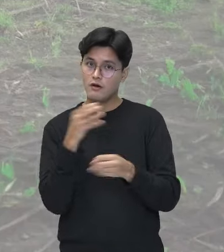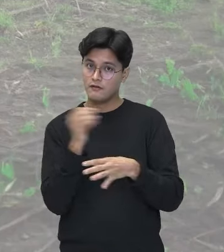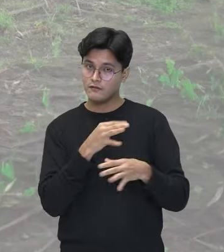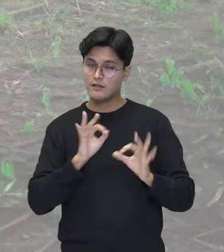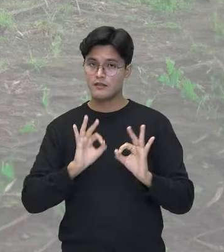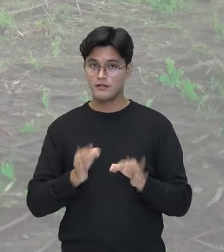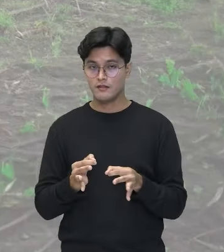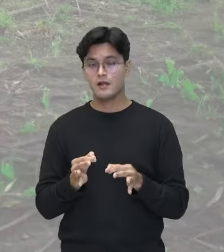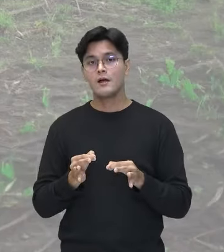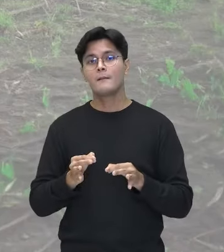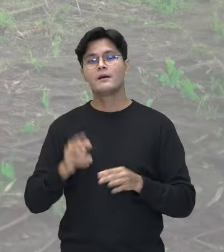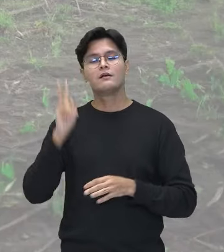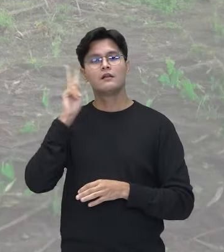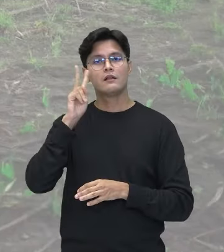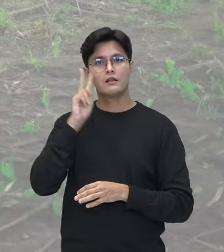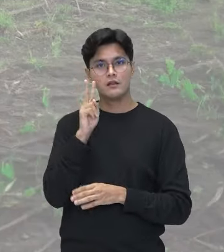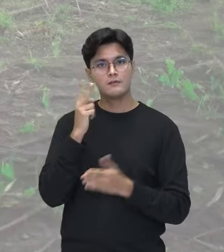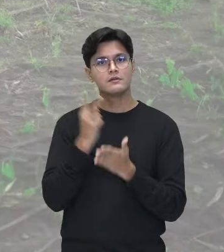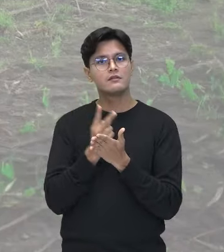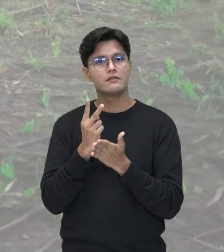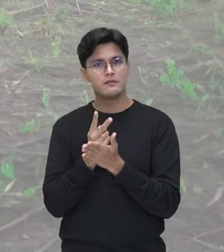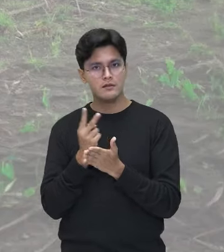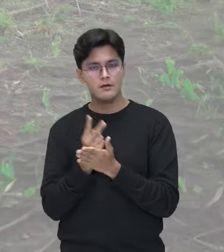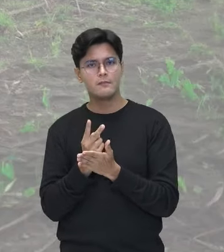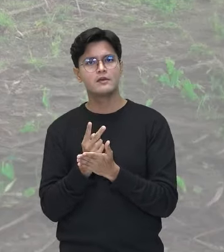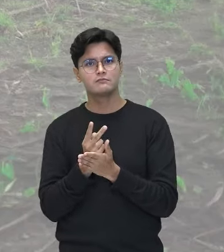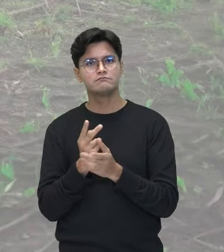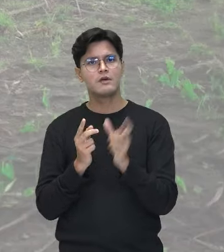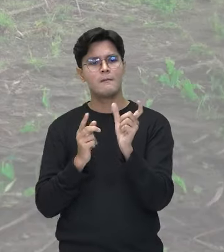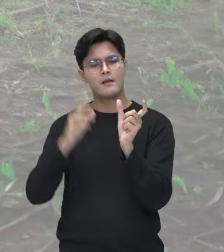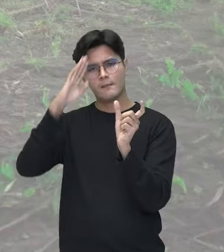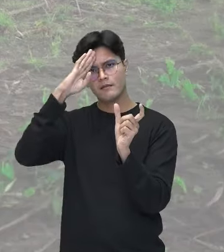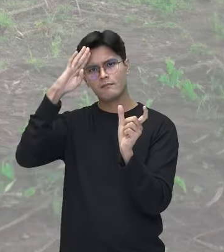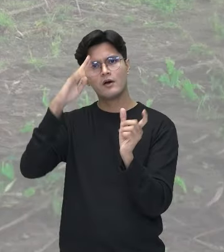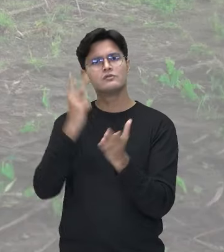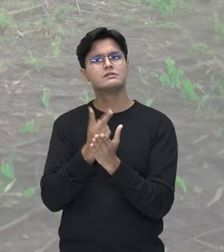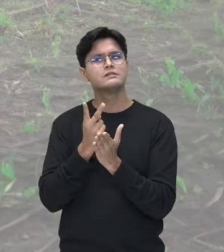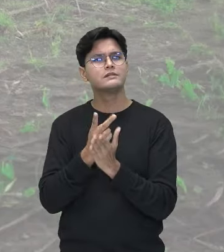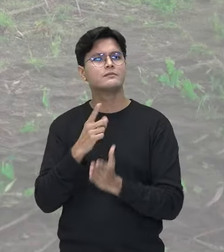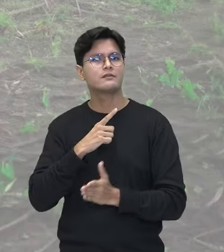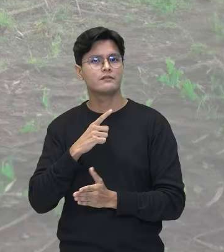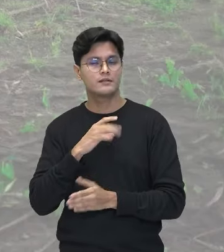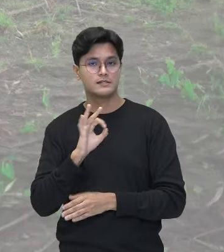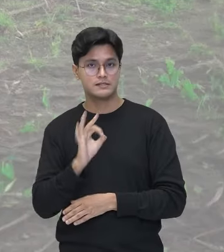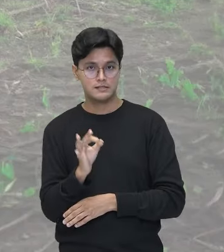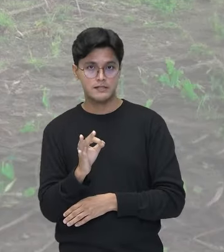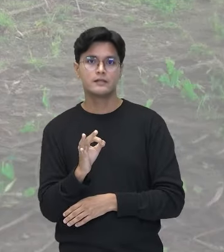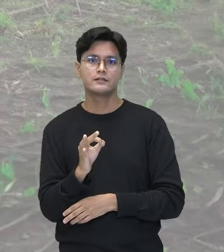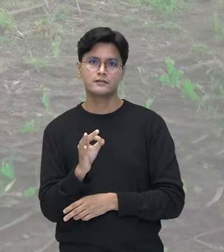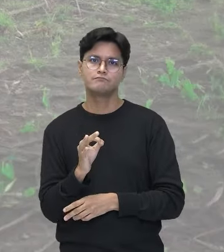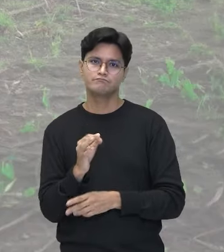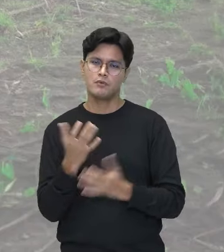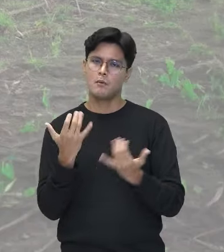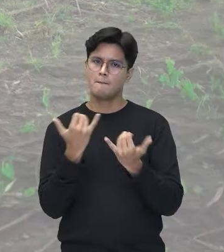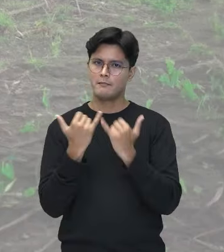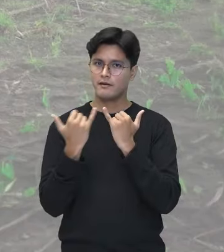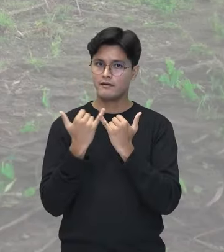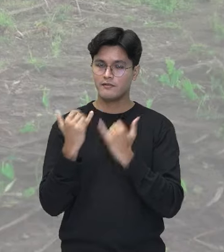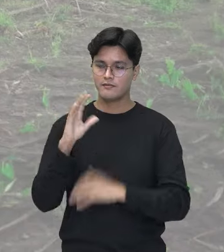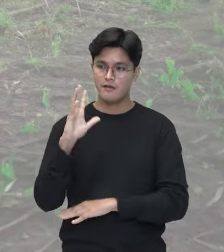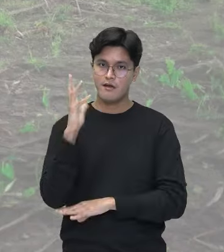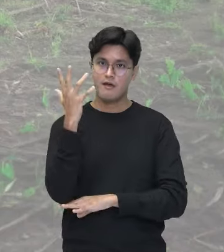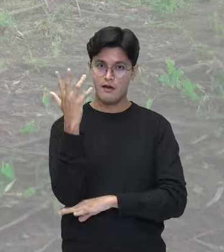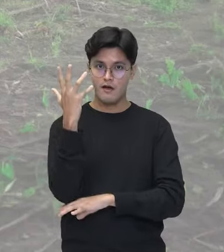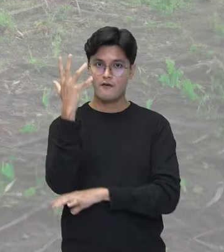sempre as palavras têm uma root, têm uma raiz, como as árvores. E a partir delas que eu vou formar